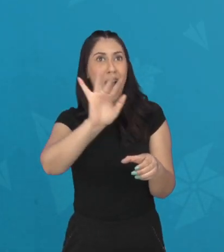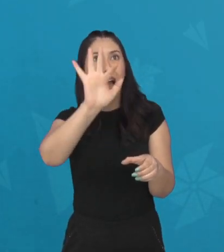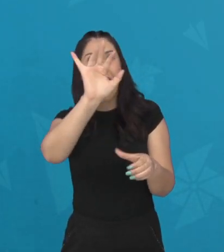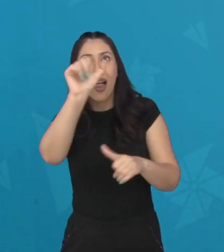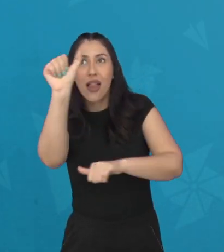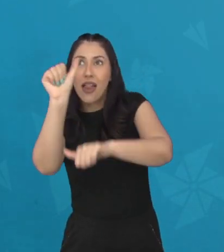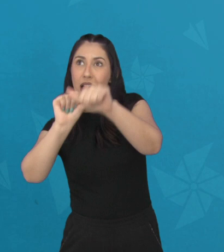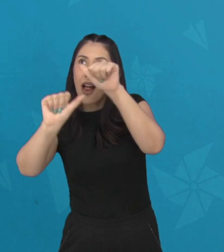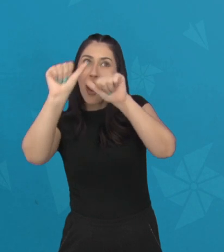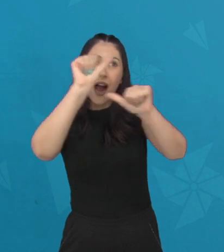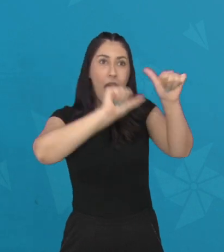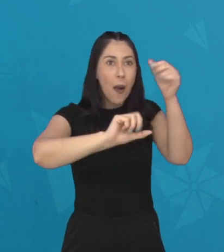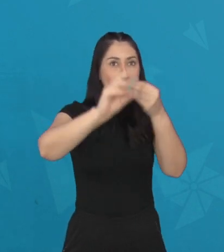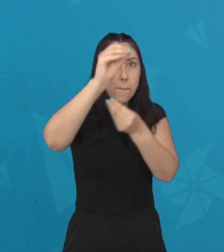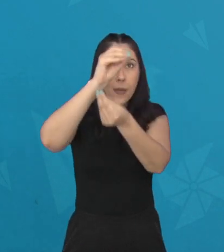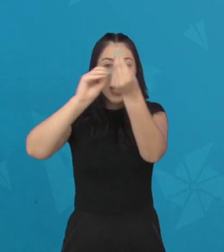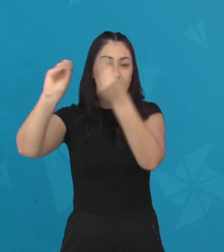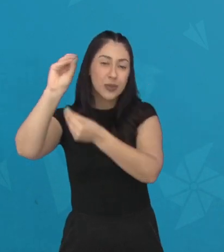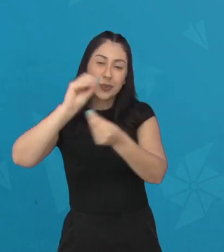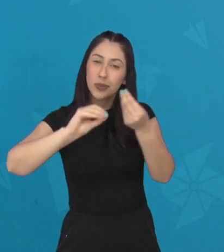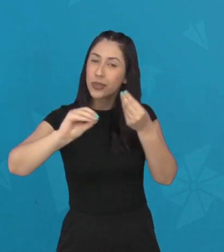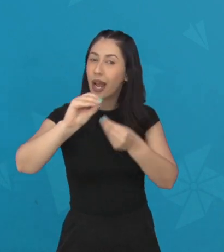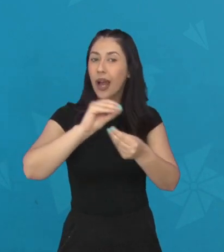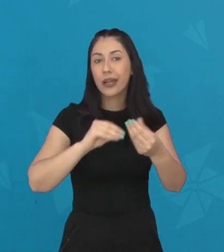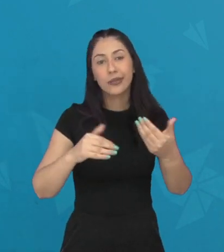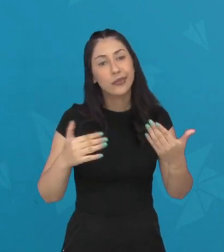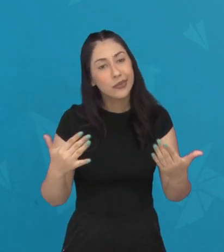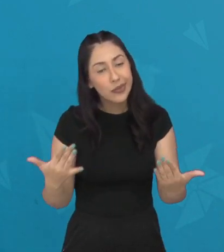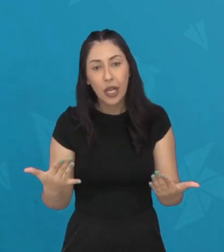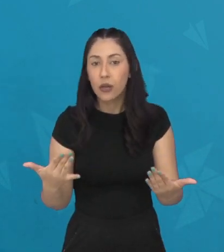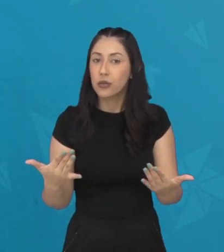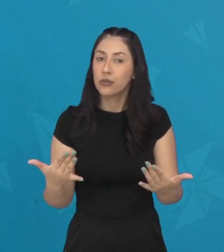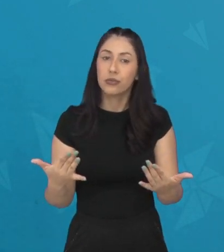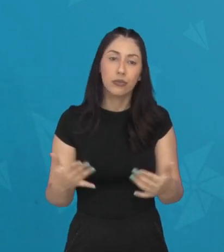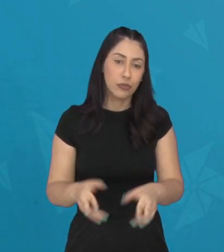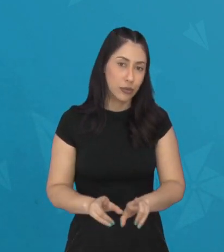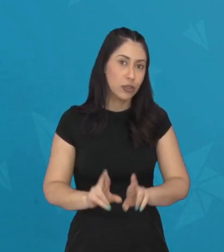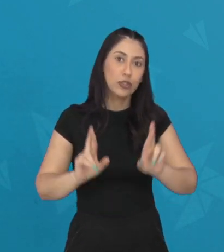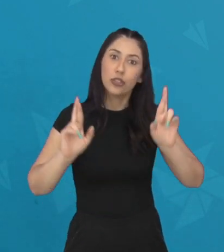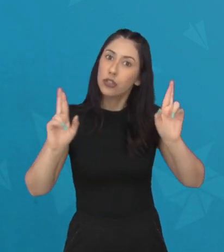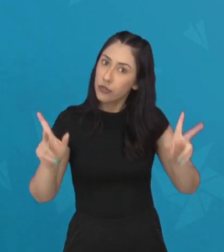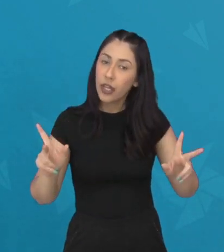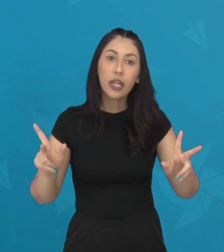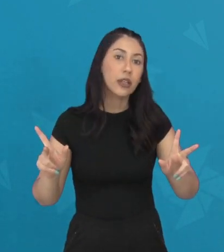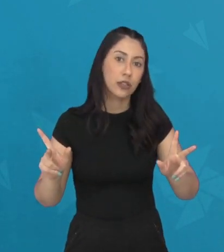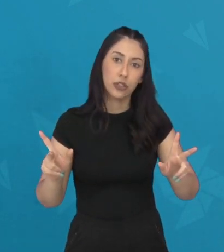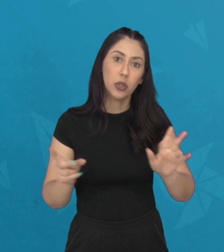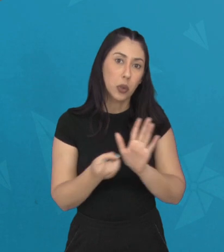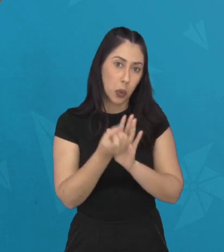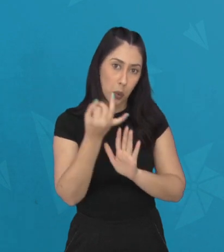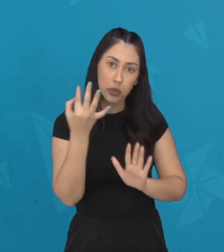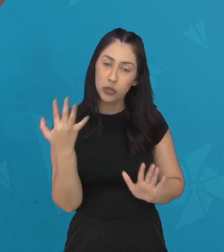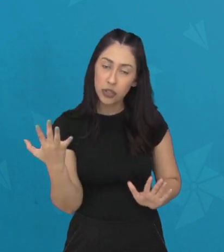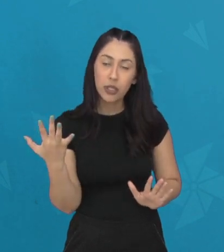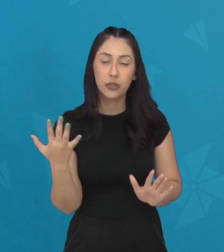de alguma maneira não vai ser 100% respeitada, porque o ambiente externo vai estar interferindo na reação, tudo